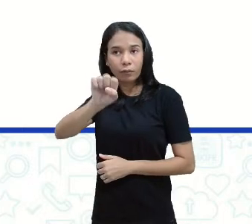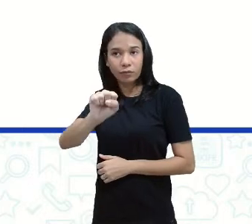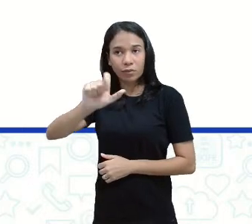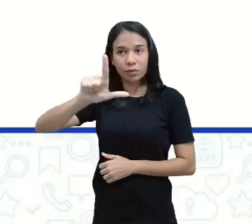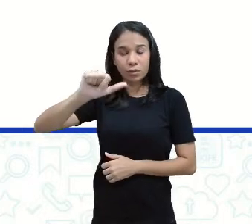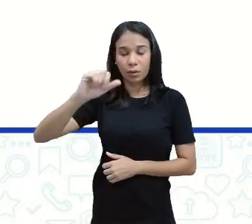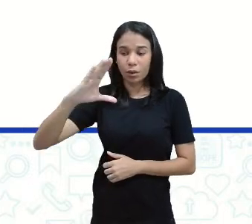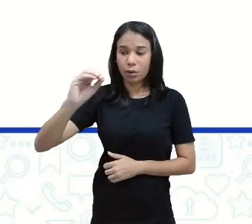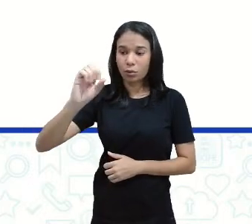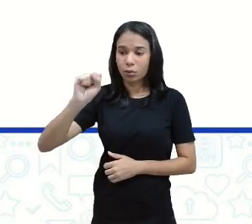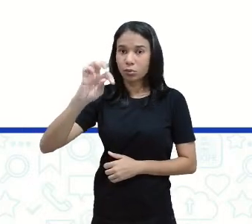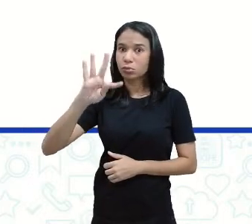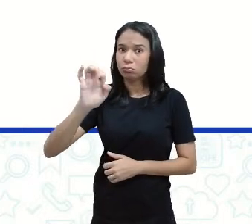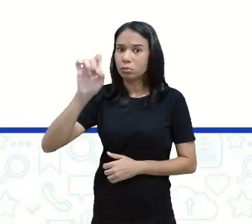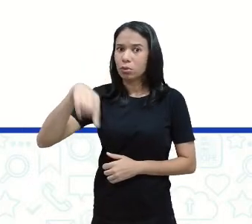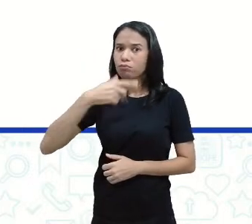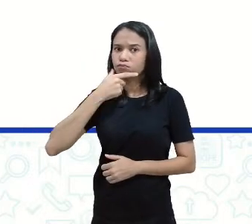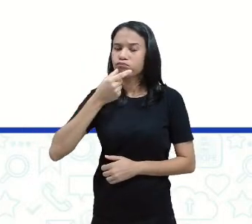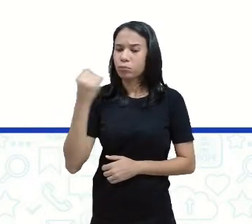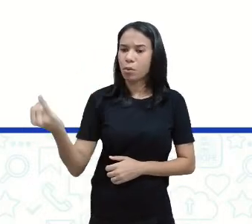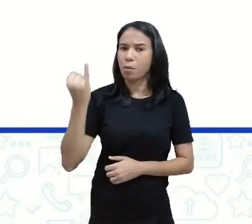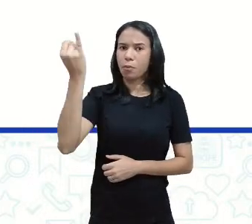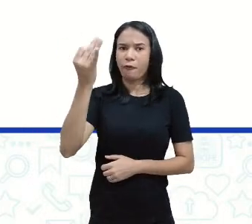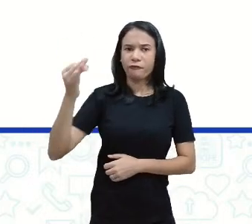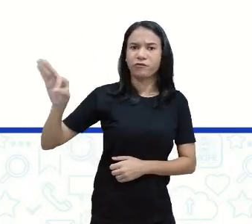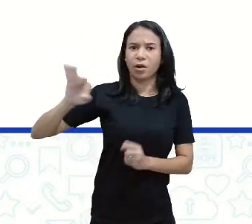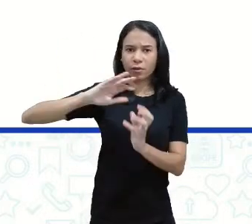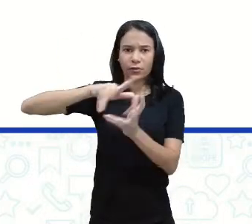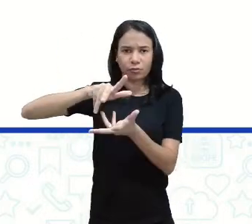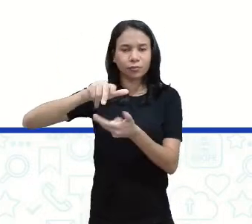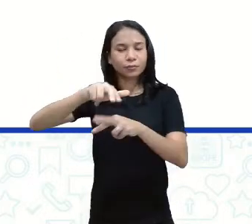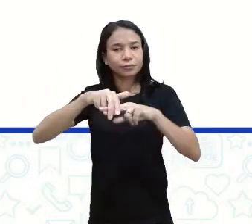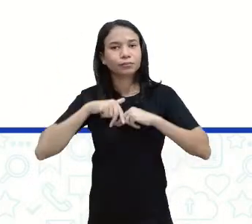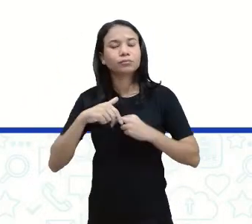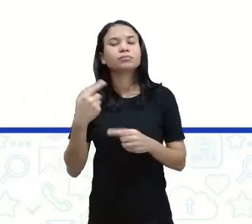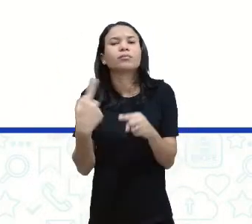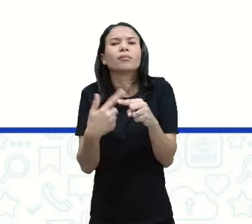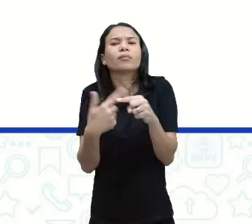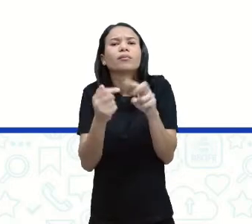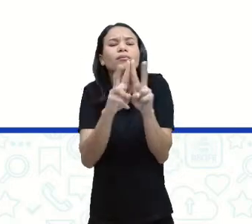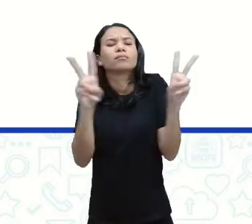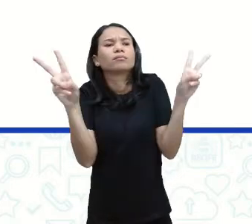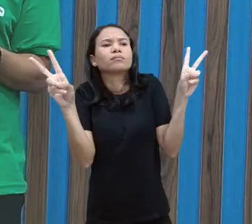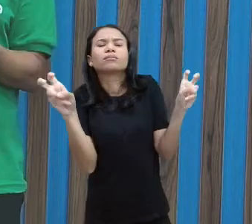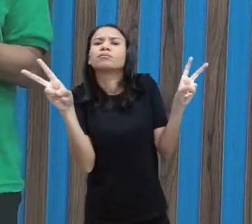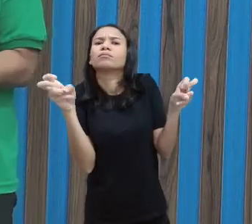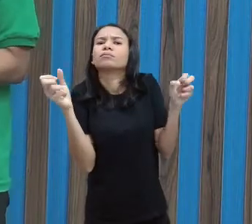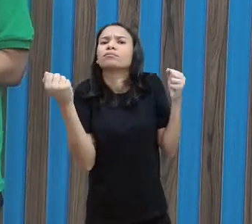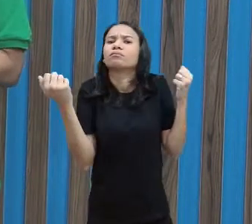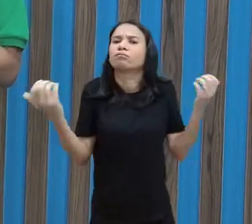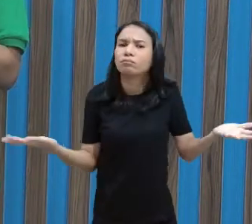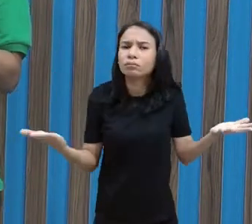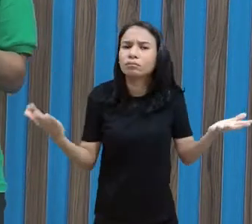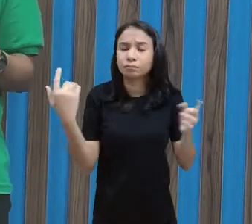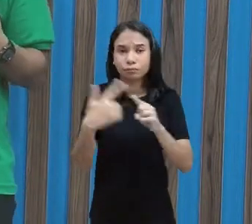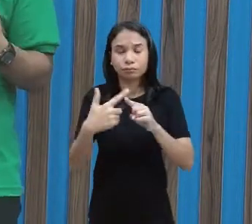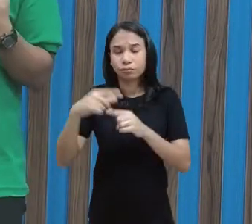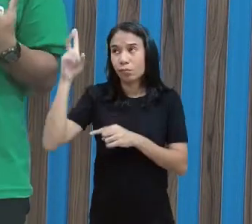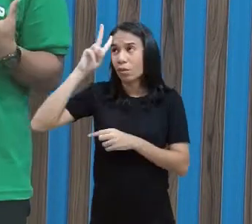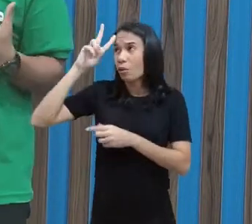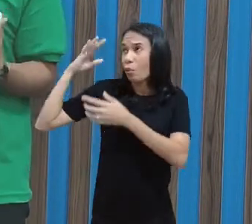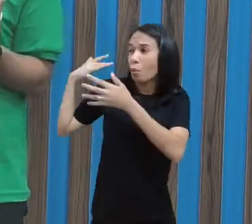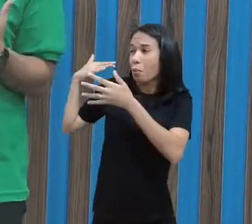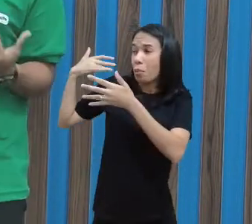é um grande geógrafo francês. E por que eu trago essa frase aqui? É porque na história, o